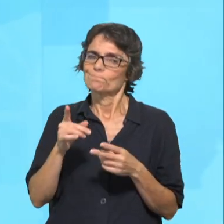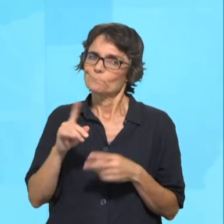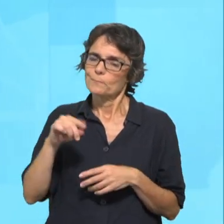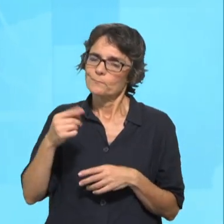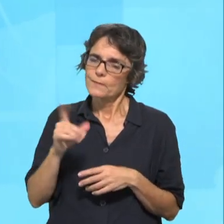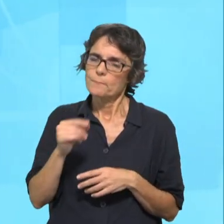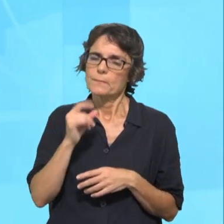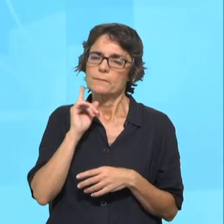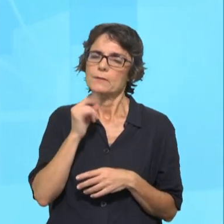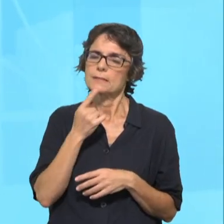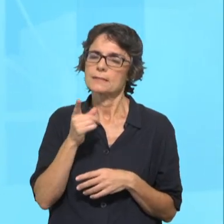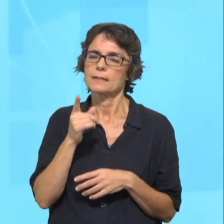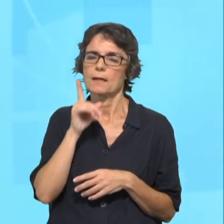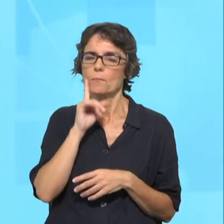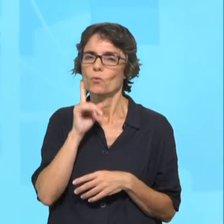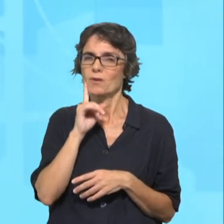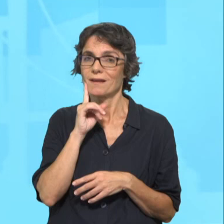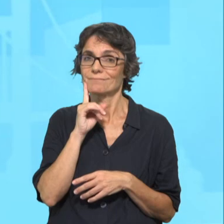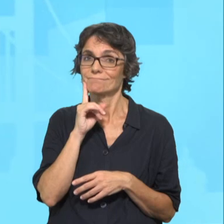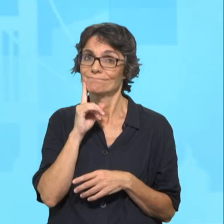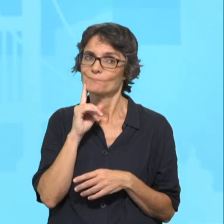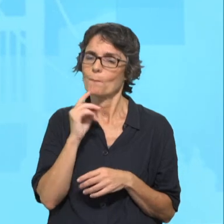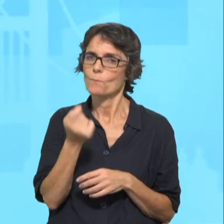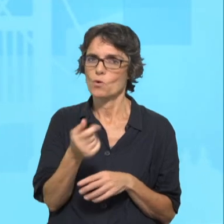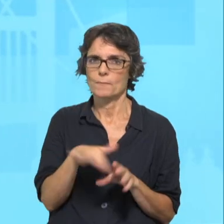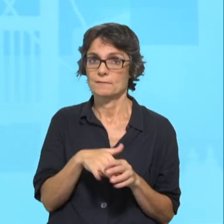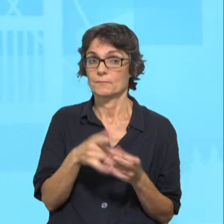participar. Mas elas não são bispos.